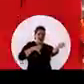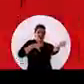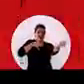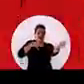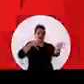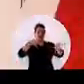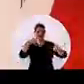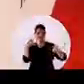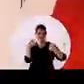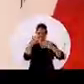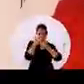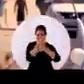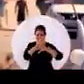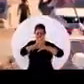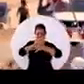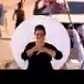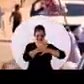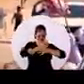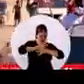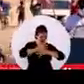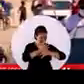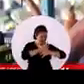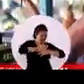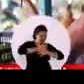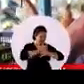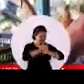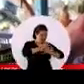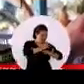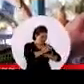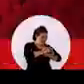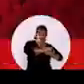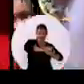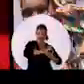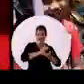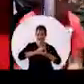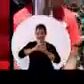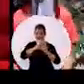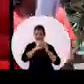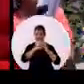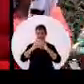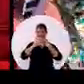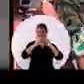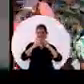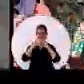veias Vai desaguar lá dentro do meu coração